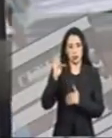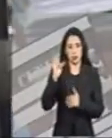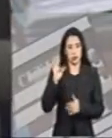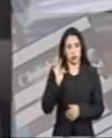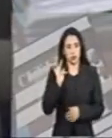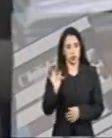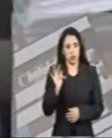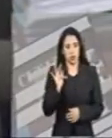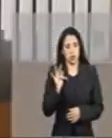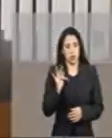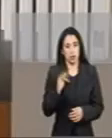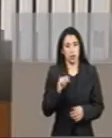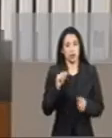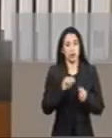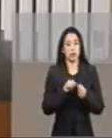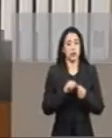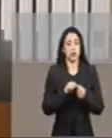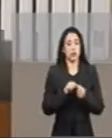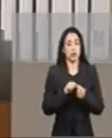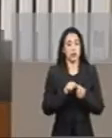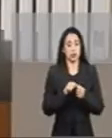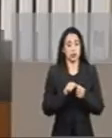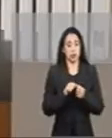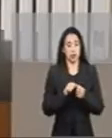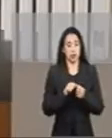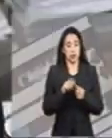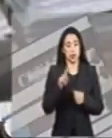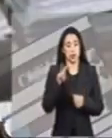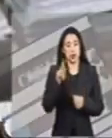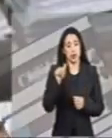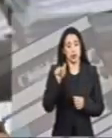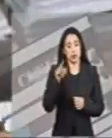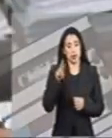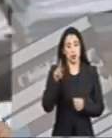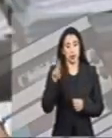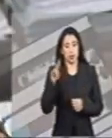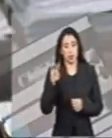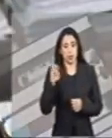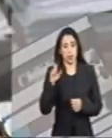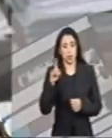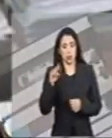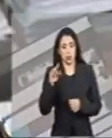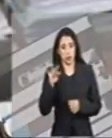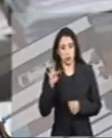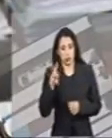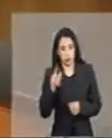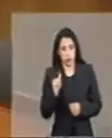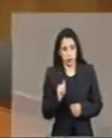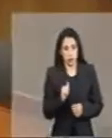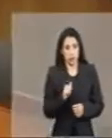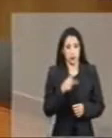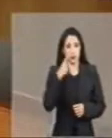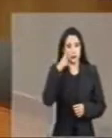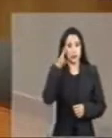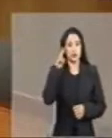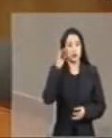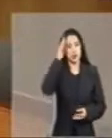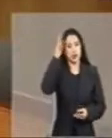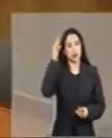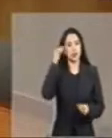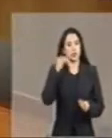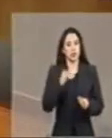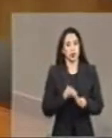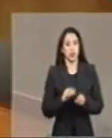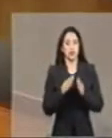uma simples varredura. Indago, presidente, admitimos o pedido